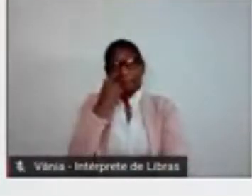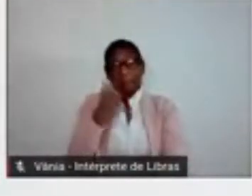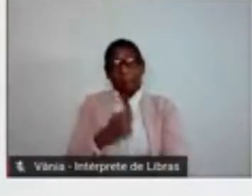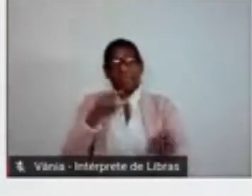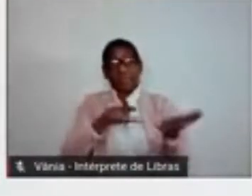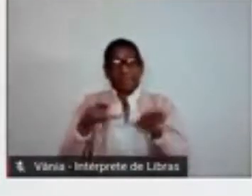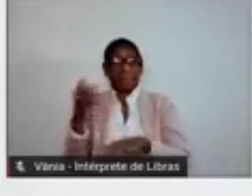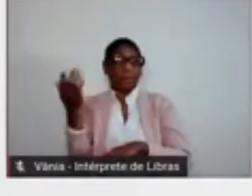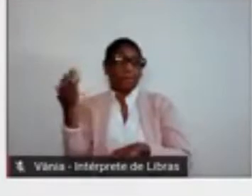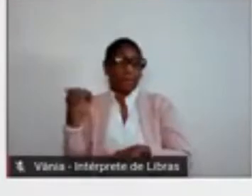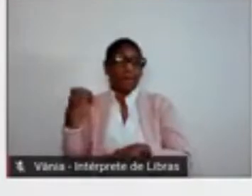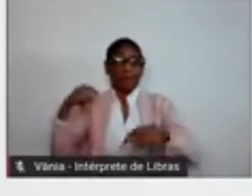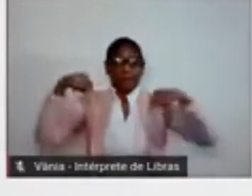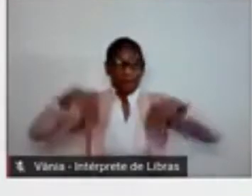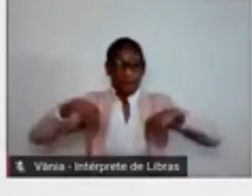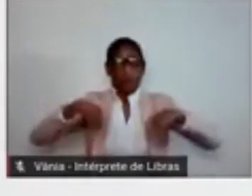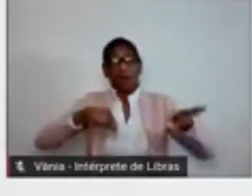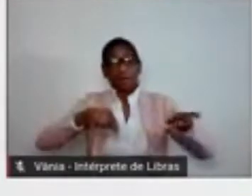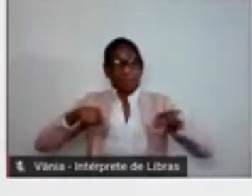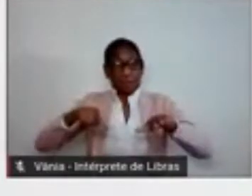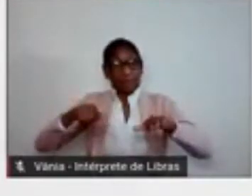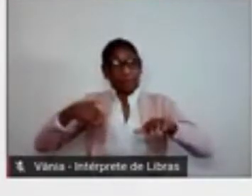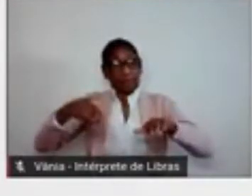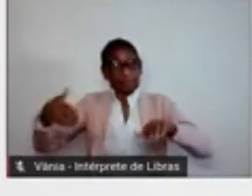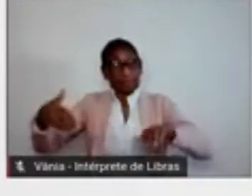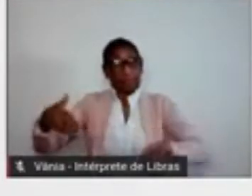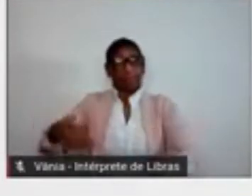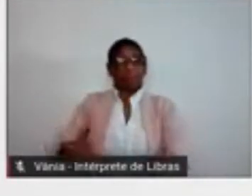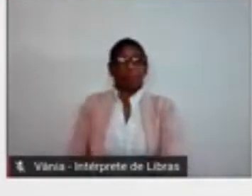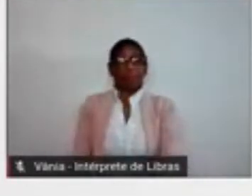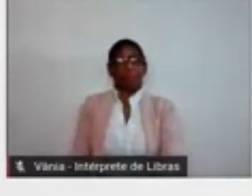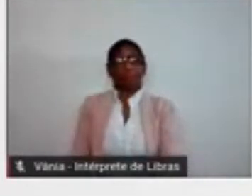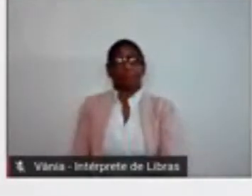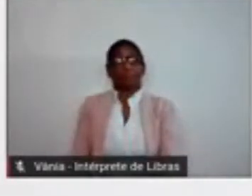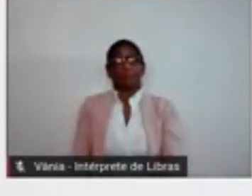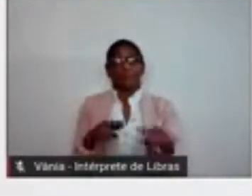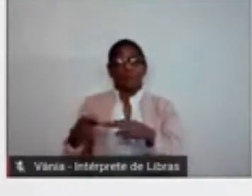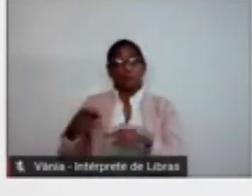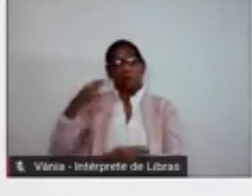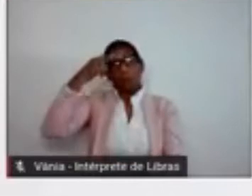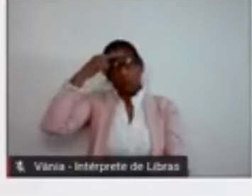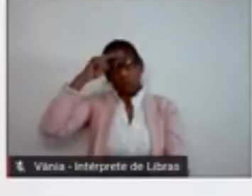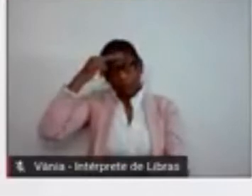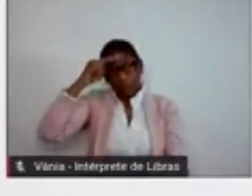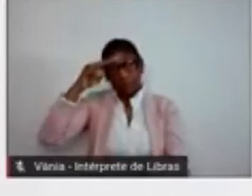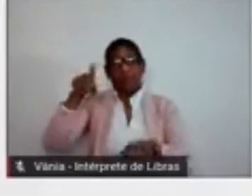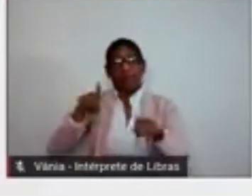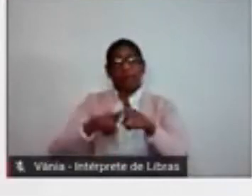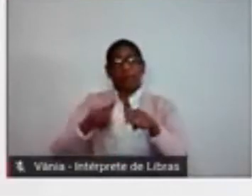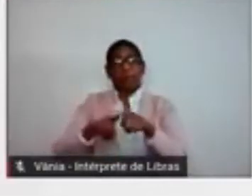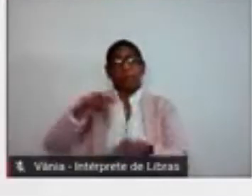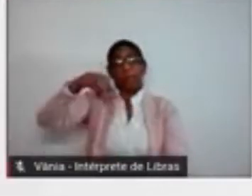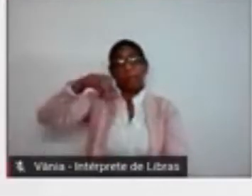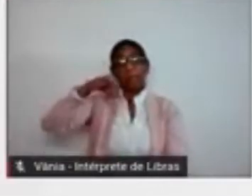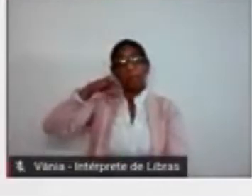semana anterior, a semana que nós estamos agora, região de Uruguaiana e a região missioneira